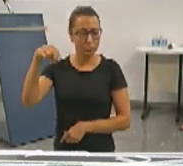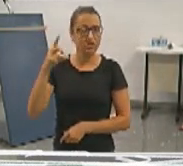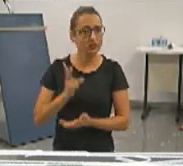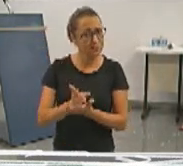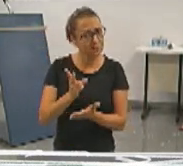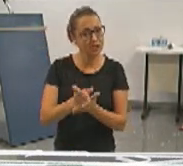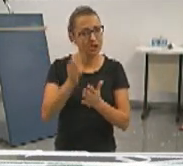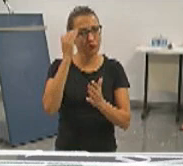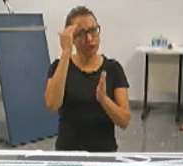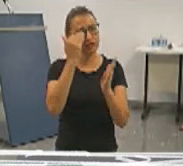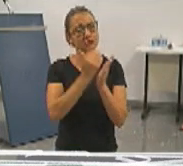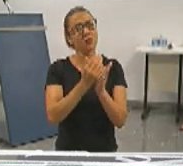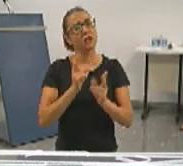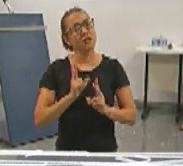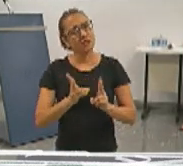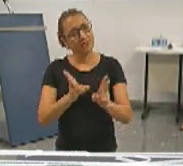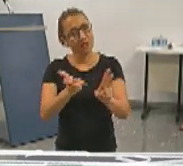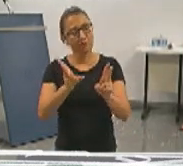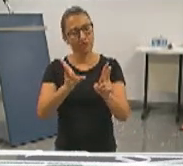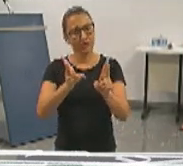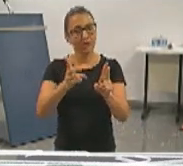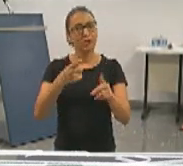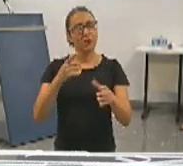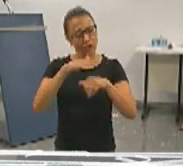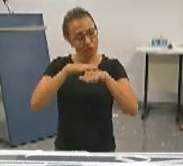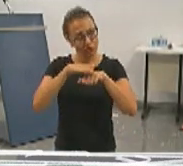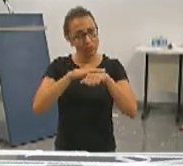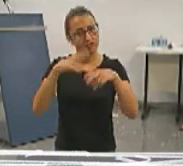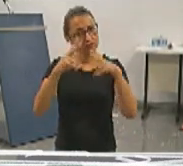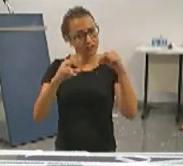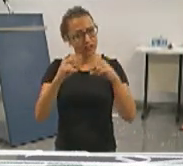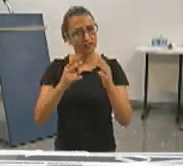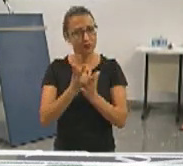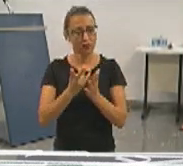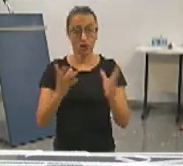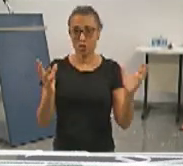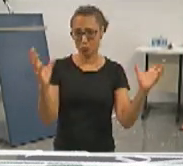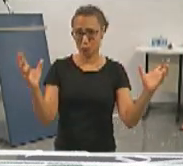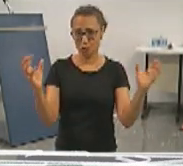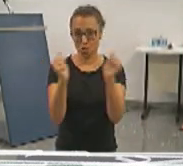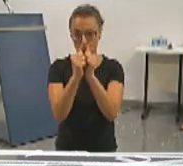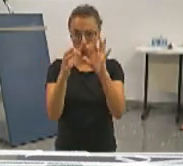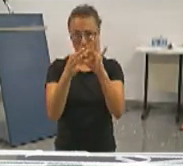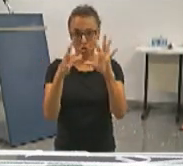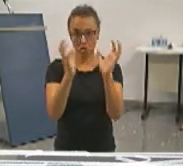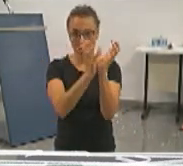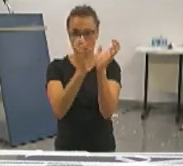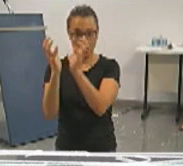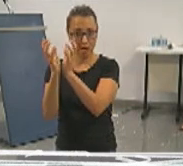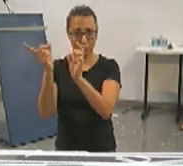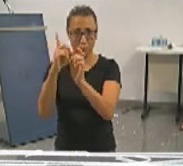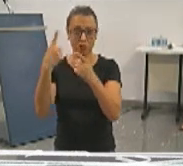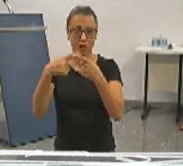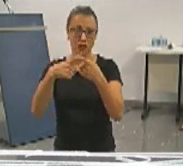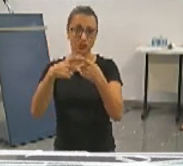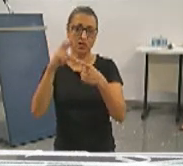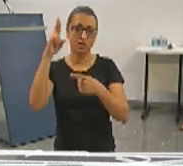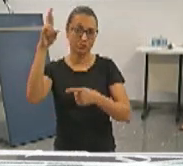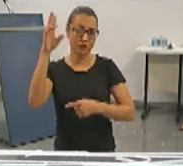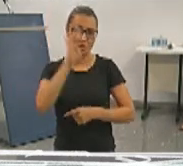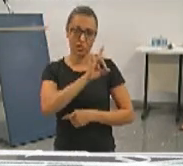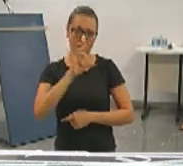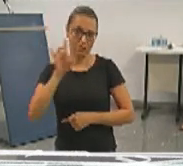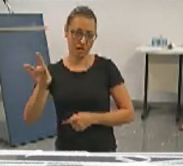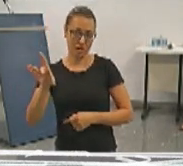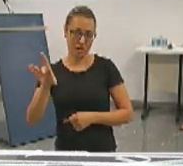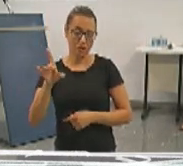e vou conversar com todos e todas, mas nós não compusemos uma chapa por conta de cargos, como foi dito aqui inicialmente.